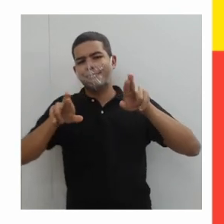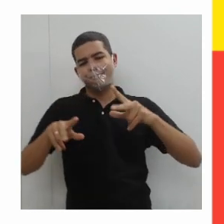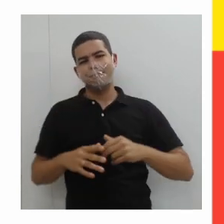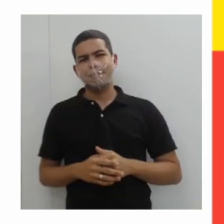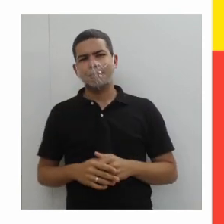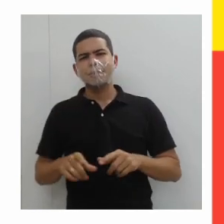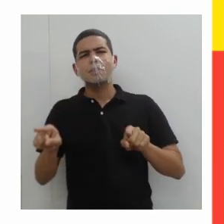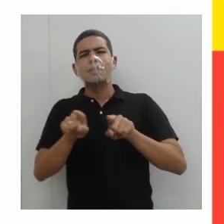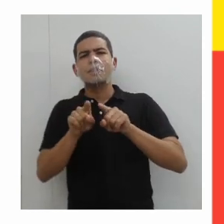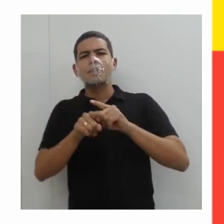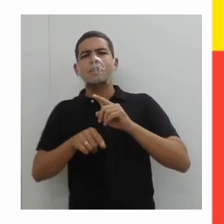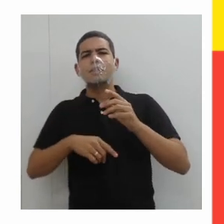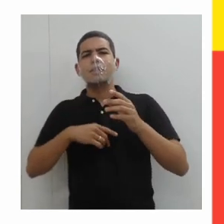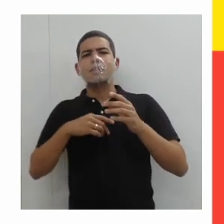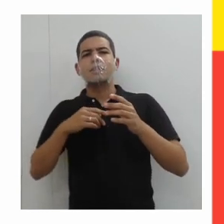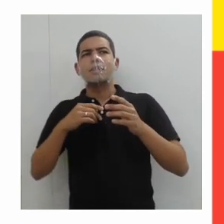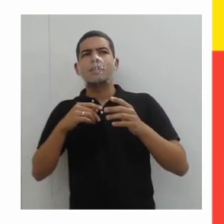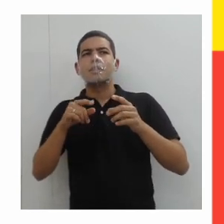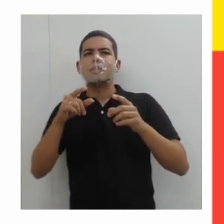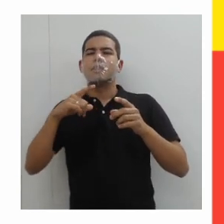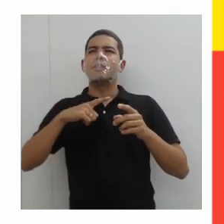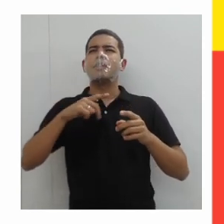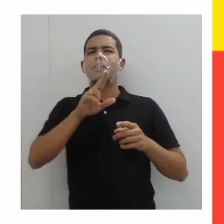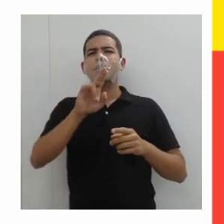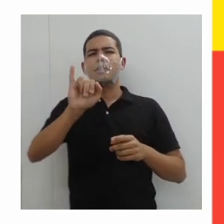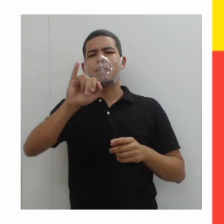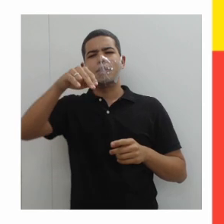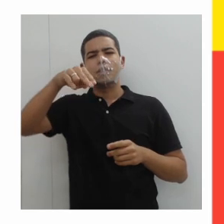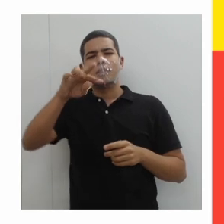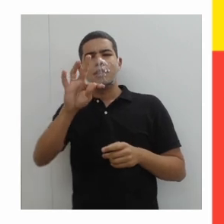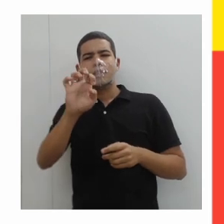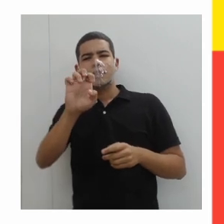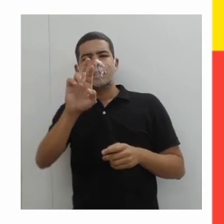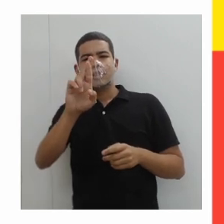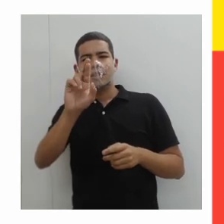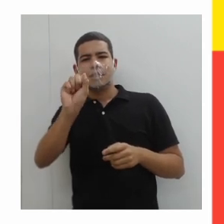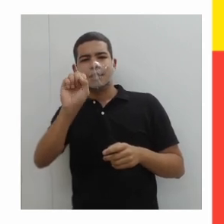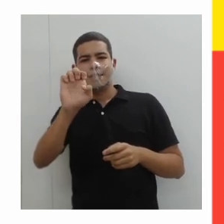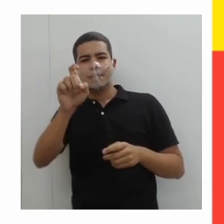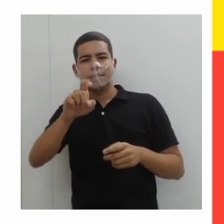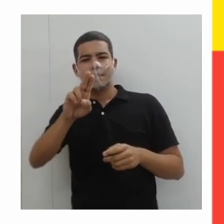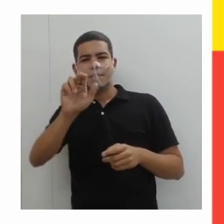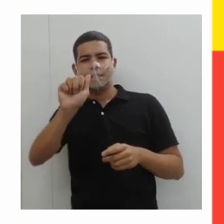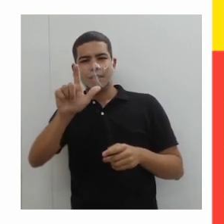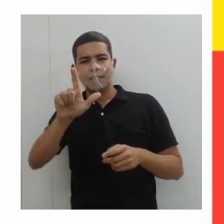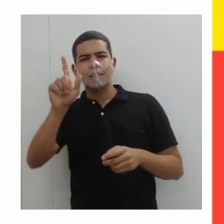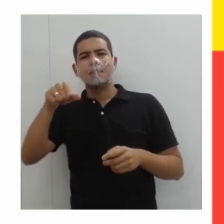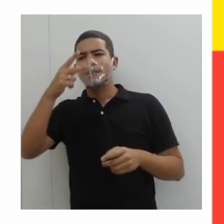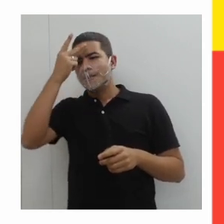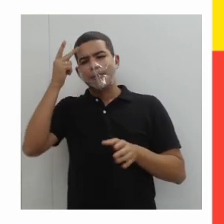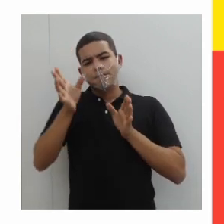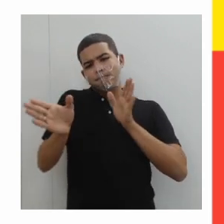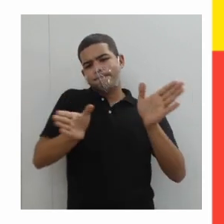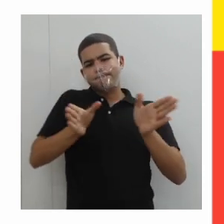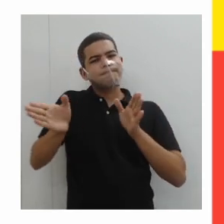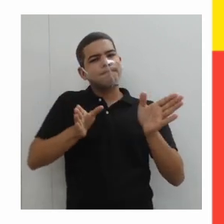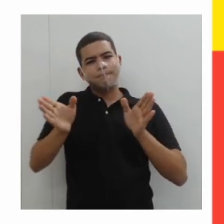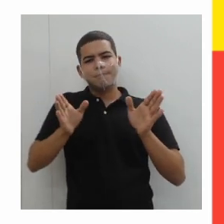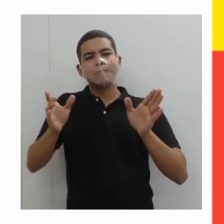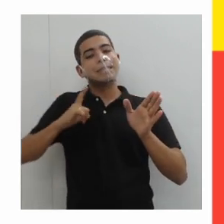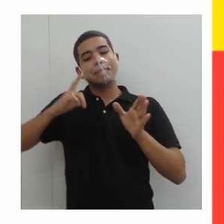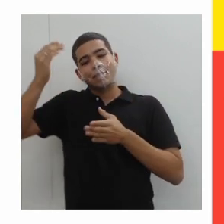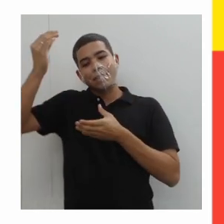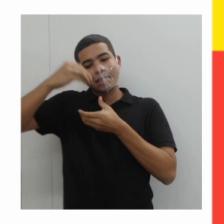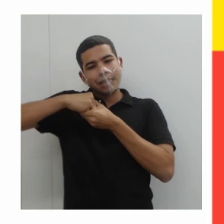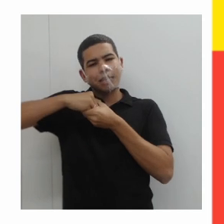classificação que a gente vai chamar de intersexual, que são aquelas pessoas que nascem com os dois sexos biológicos,